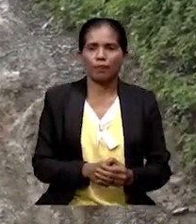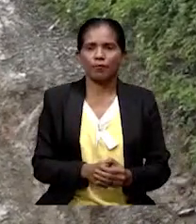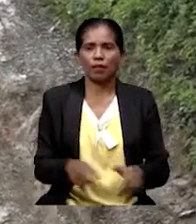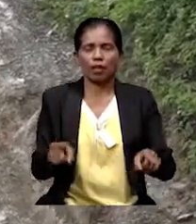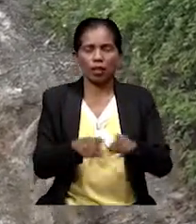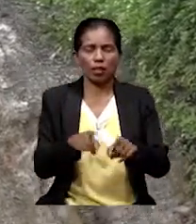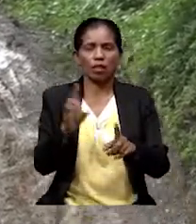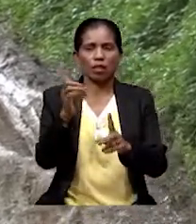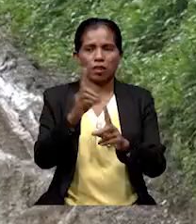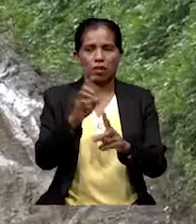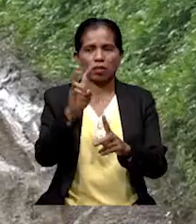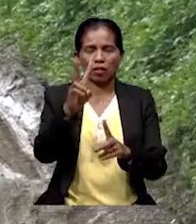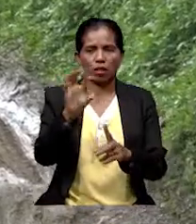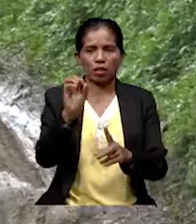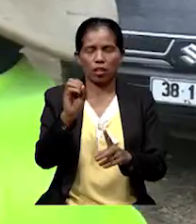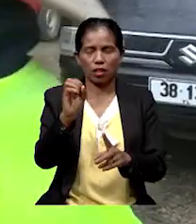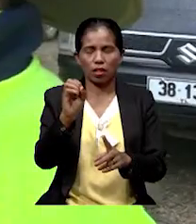2000 mile ne, agora habe, mo to vote.